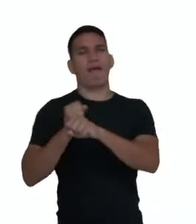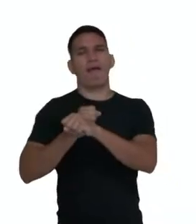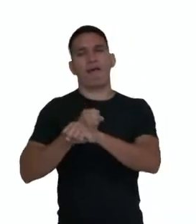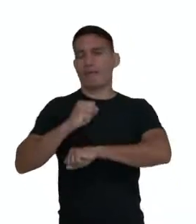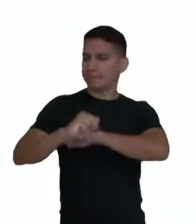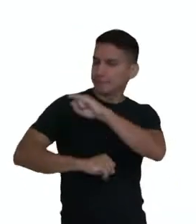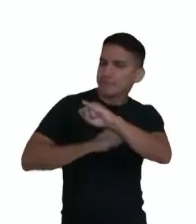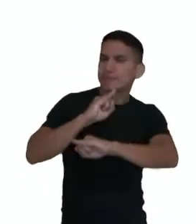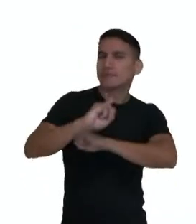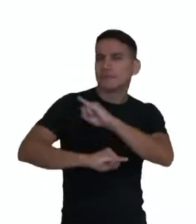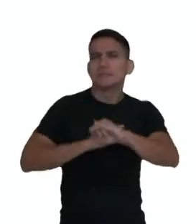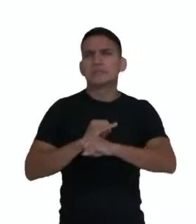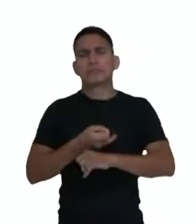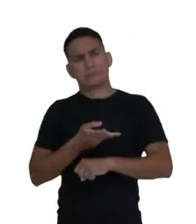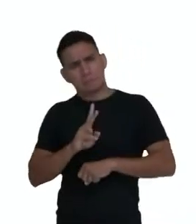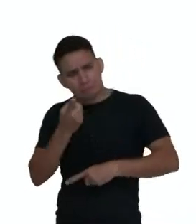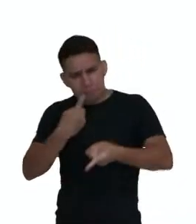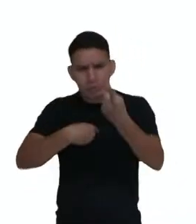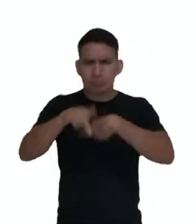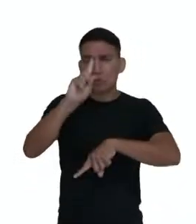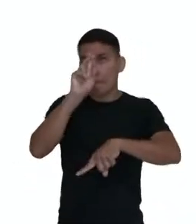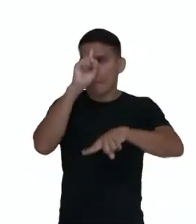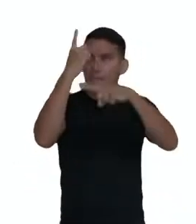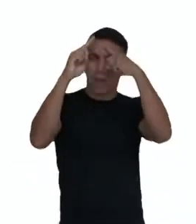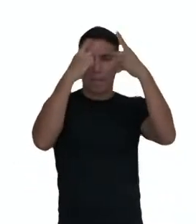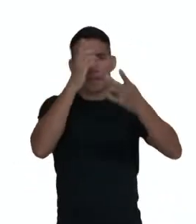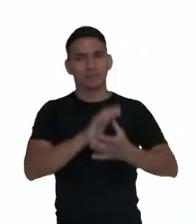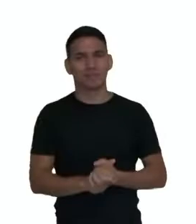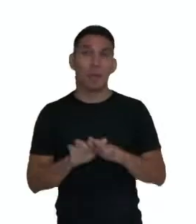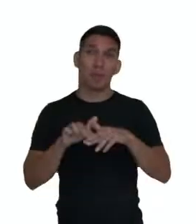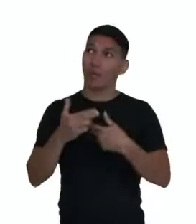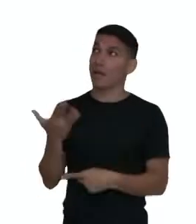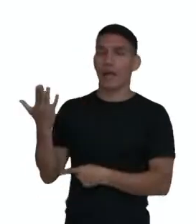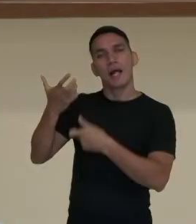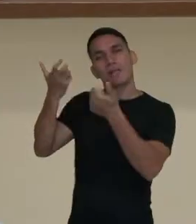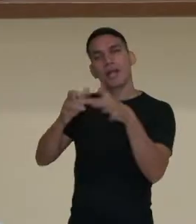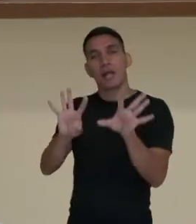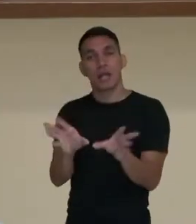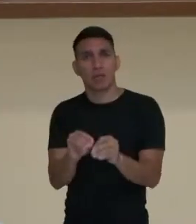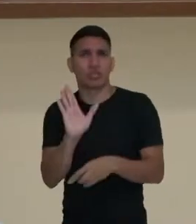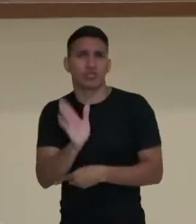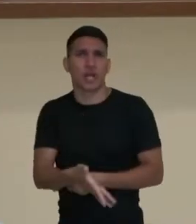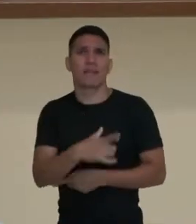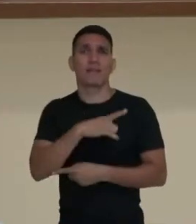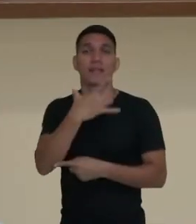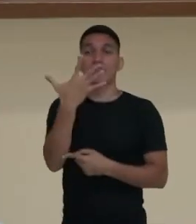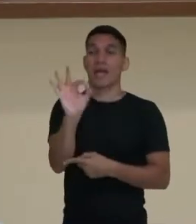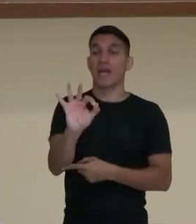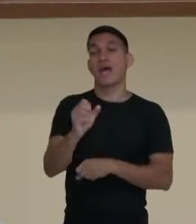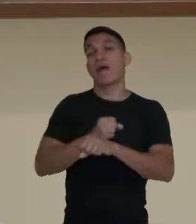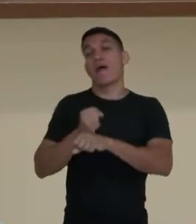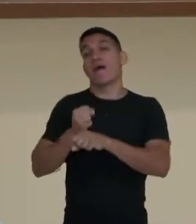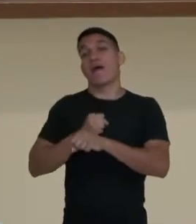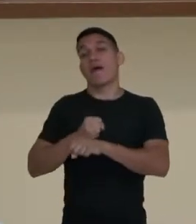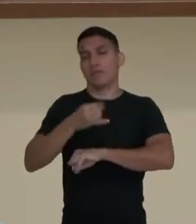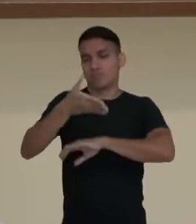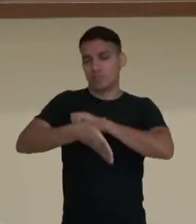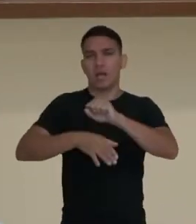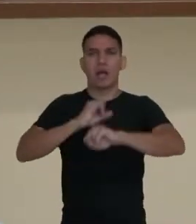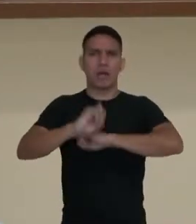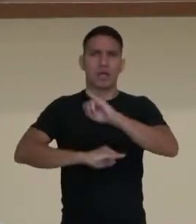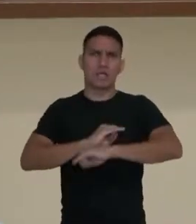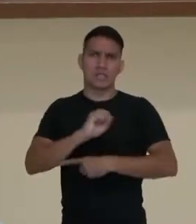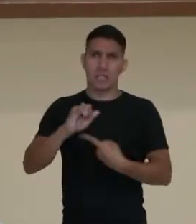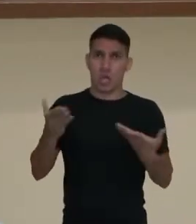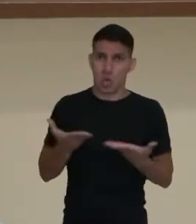internet me reinventando. Então, ela conta aí que já faz 10 anos que ela está na internet. Se ela tem 26 anos